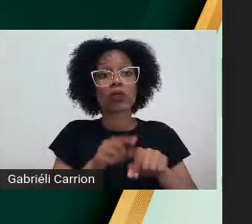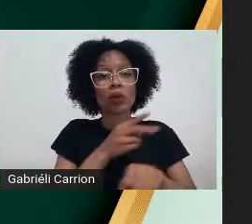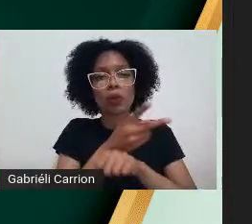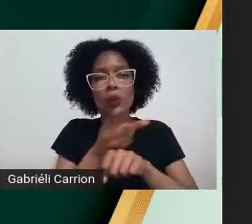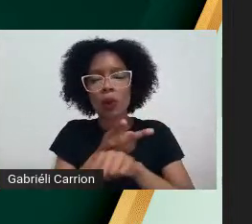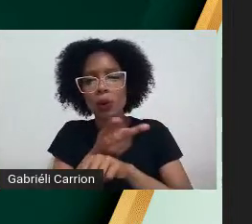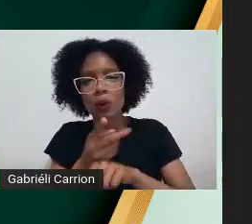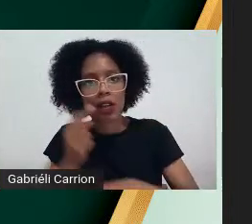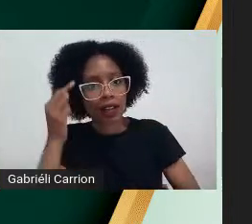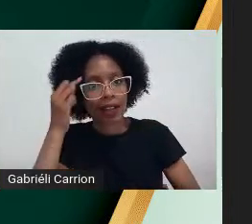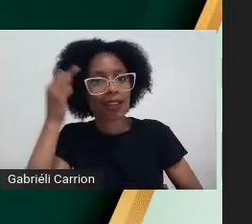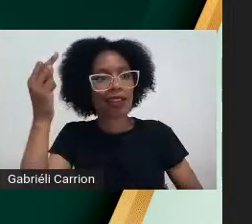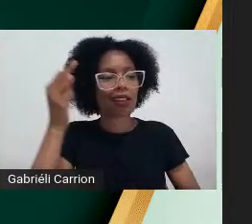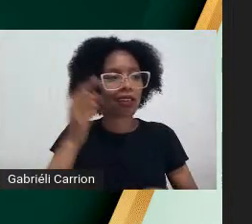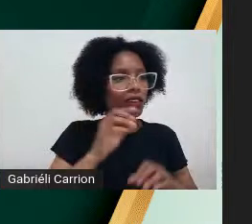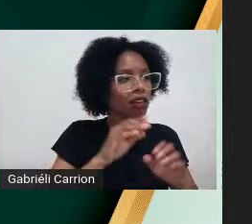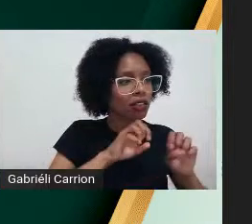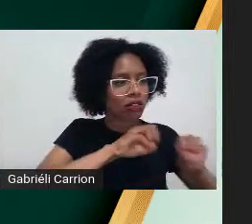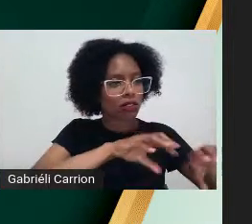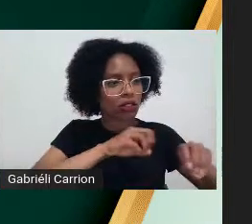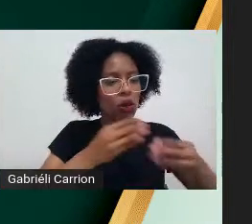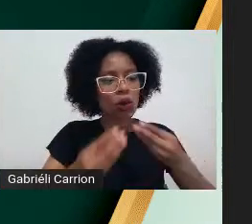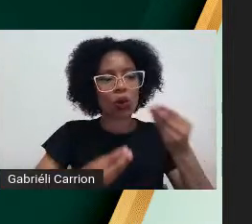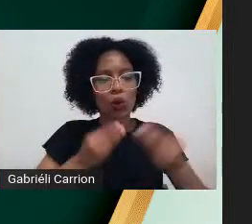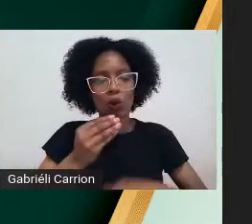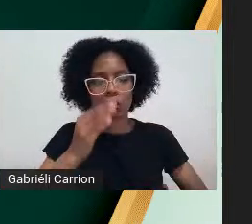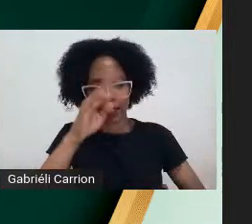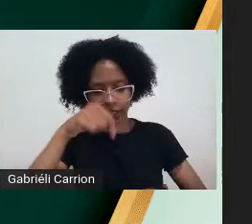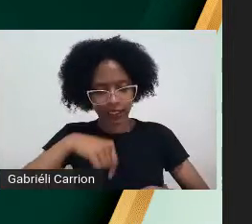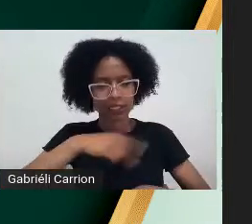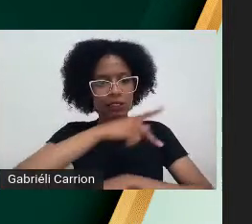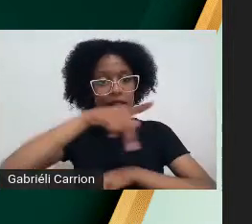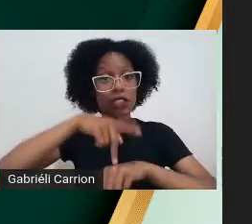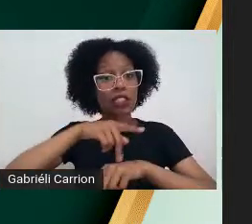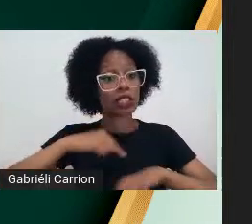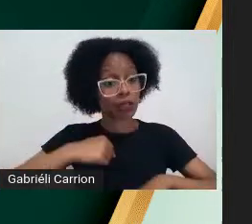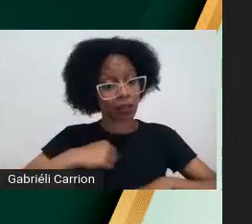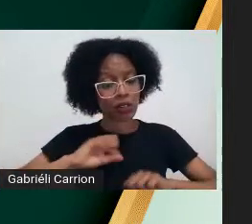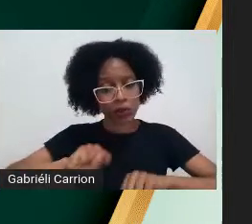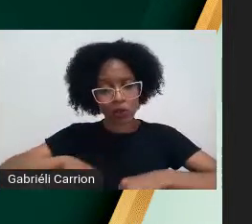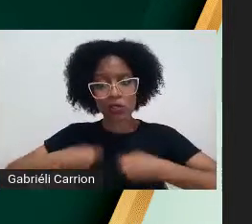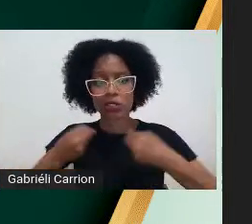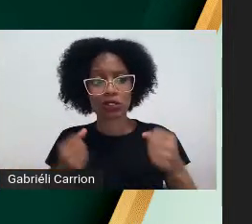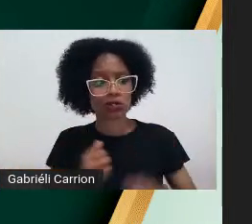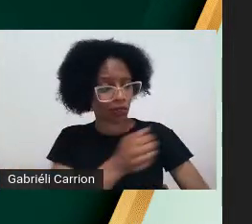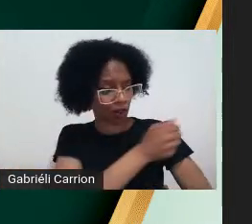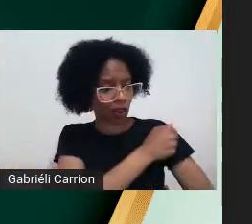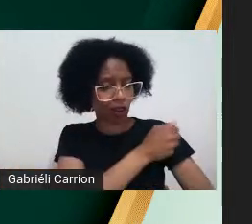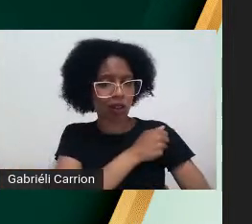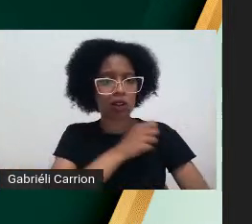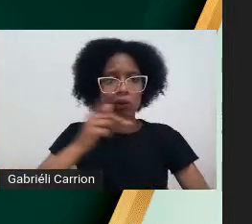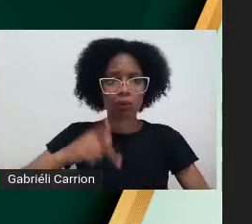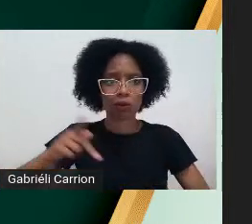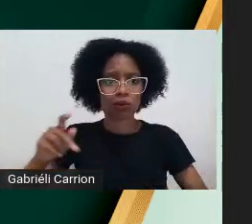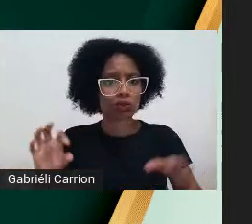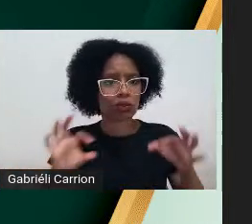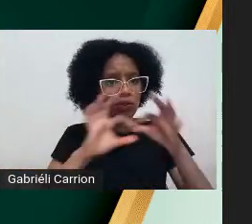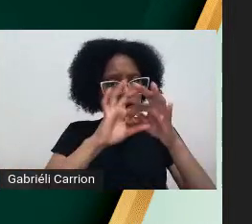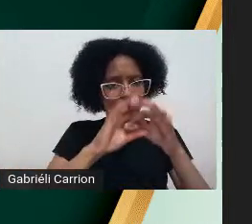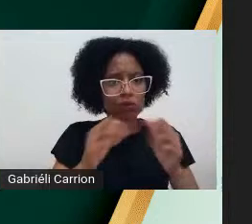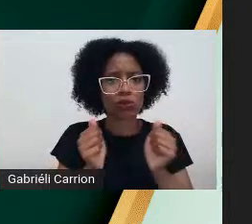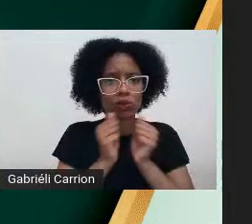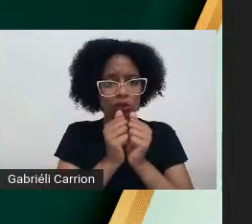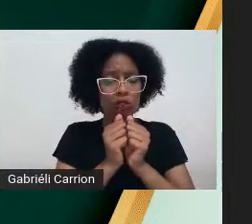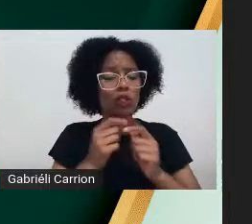para o processo educacional em nosso país. Estarei sempre engajada com os educandos em suas vivências pedagógicas,